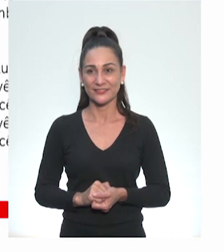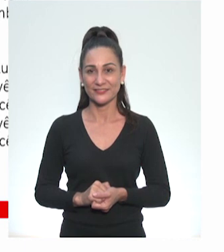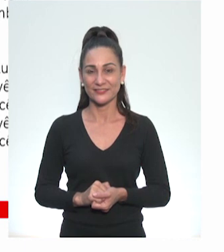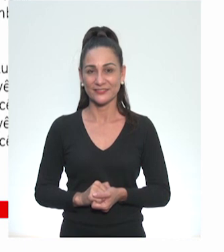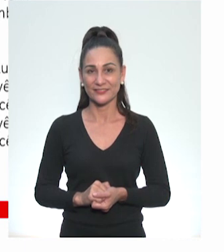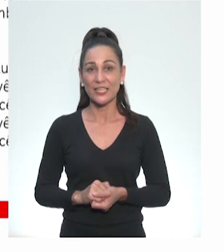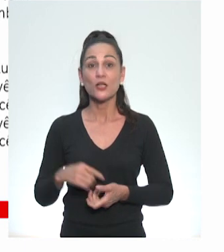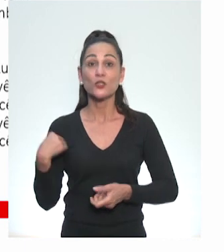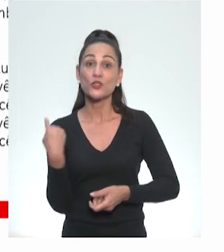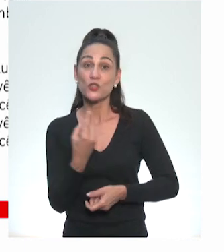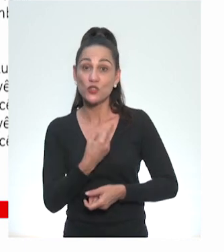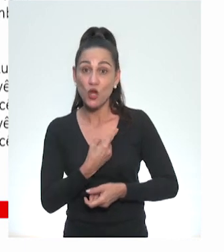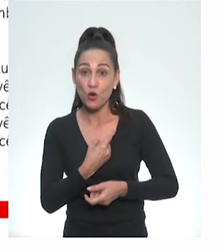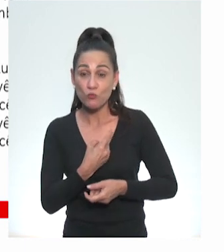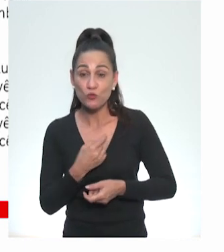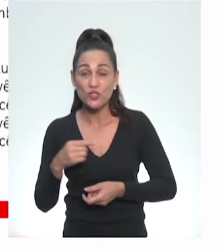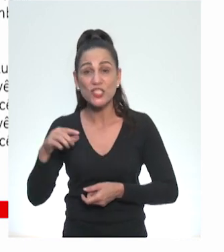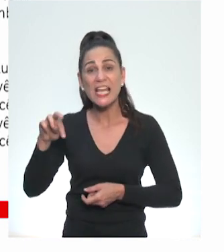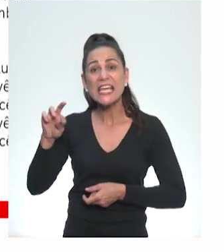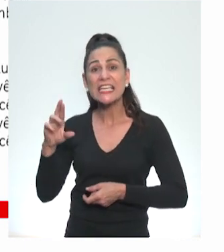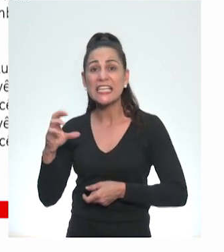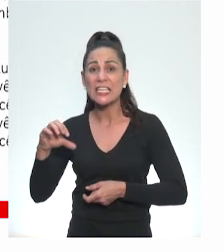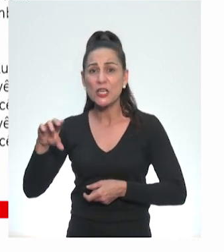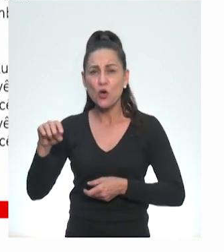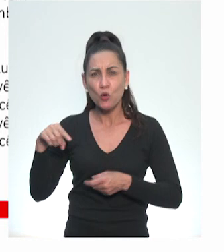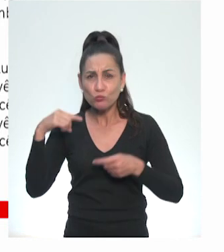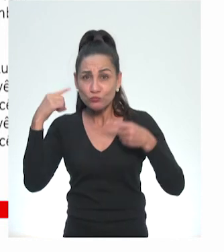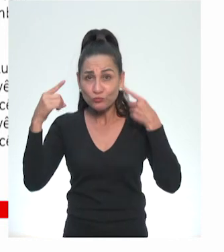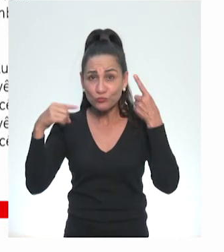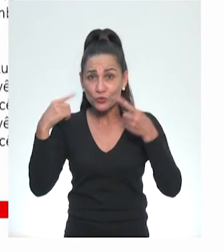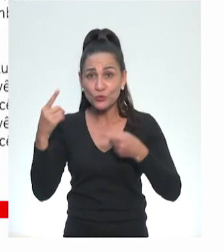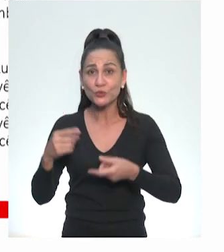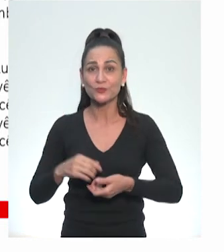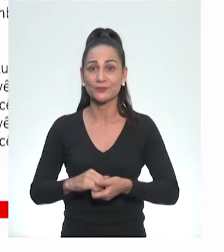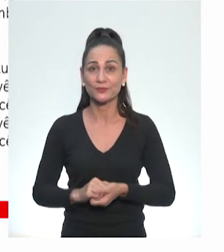Power. Somos crioulo doido. É legal.